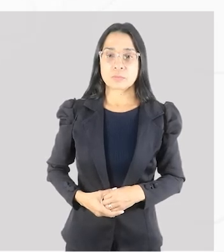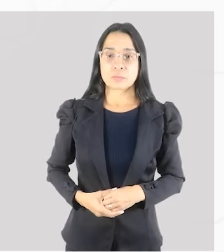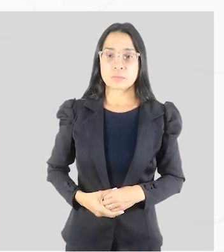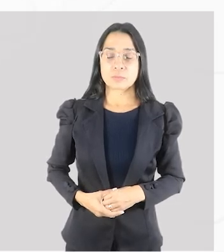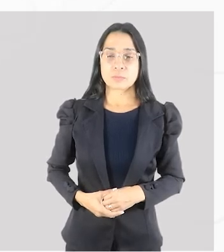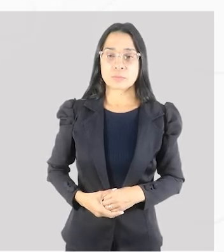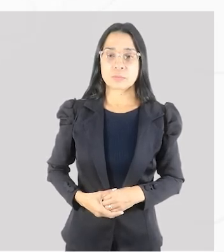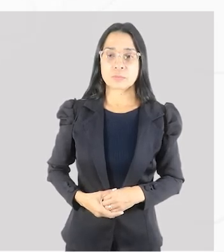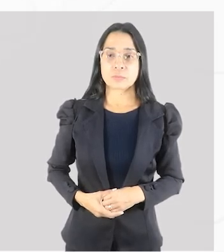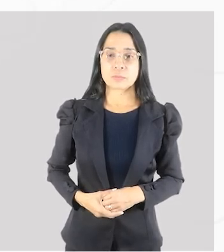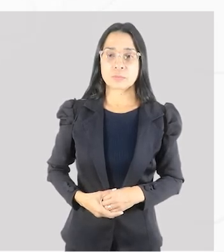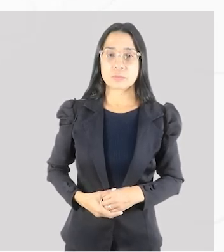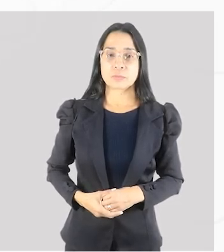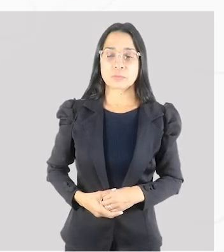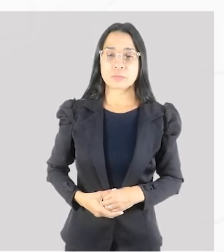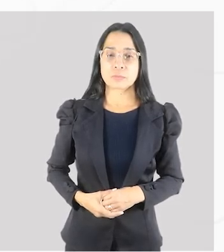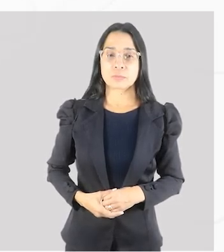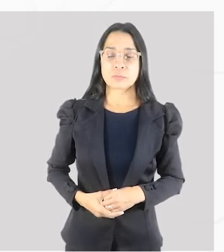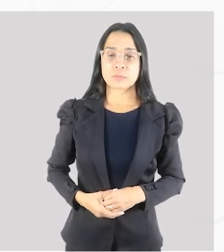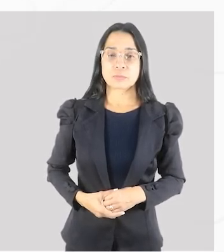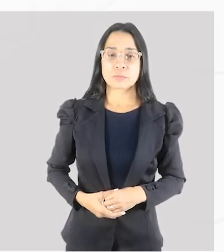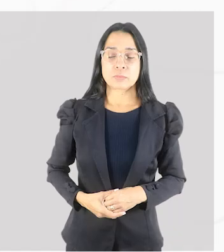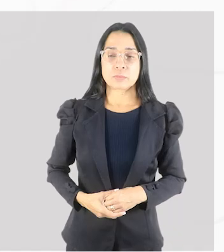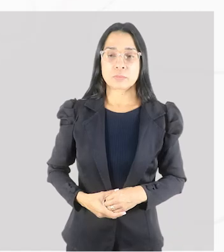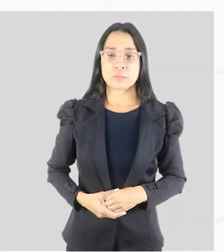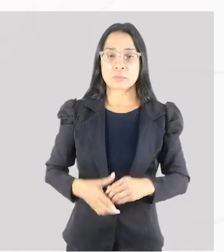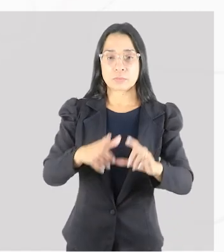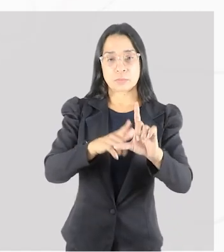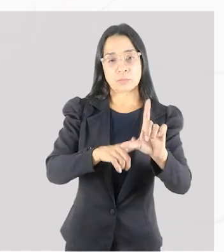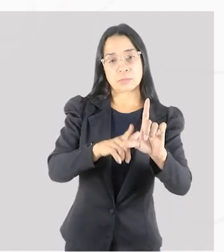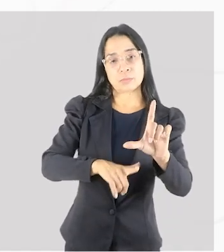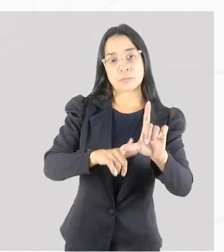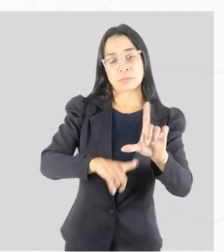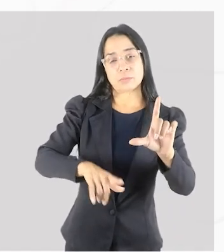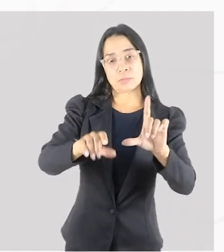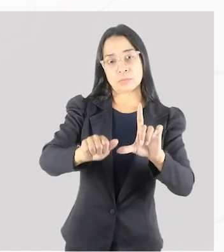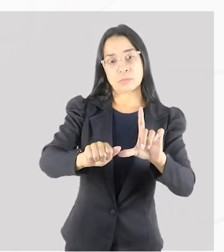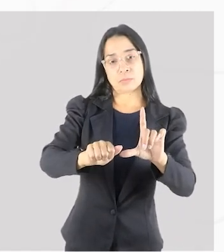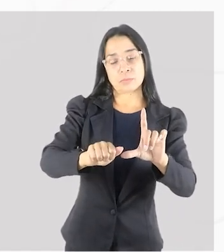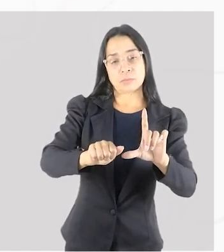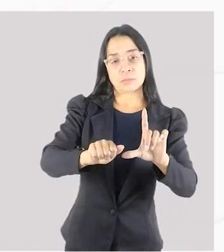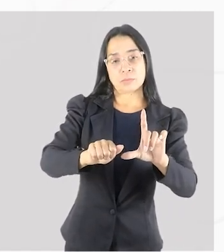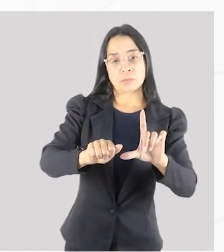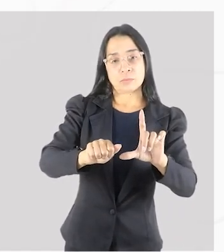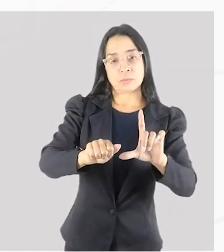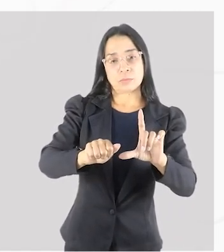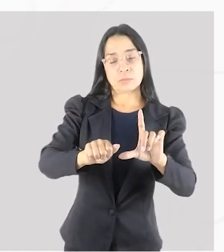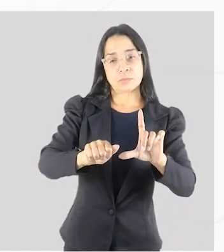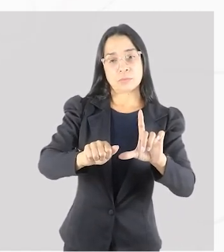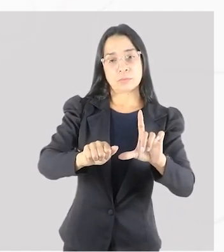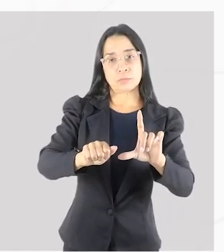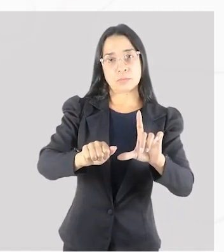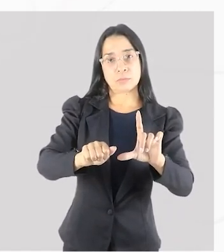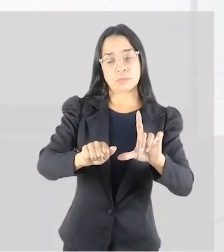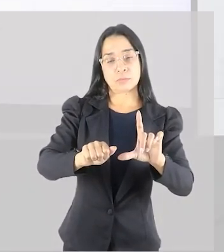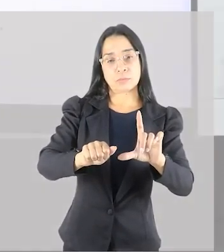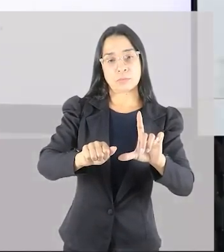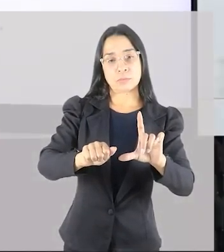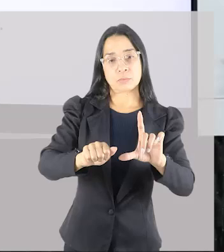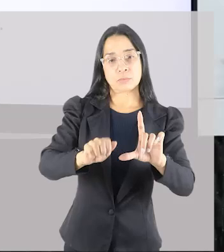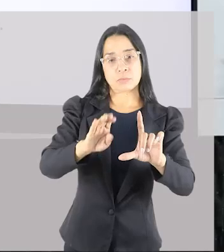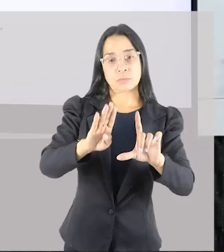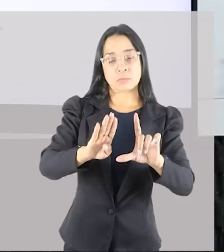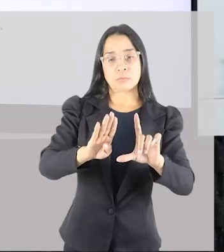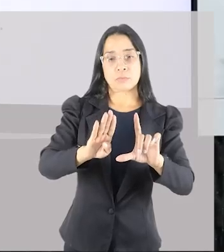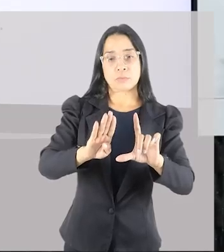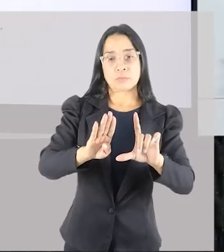entre saúde e corpo recebe a seguinte crítica da difusão de estéticas antigas não parece muito isso né